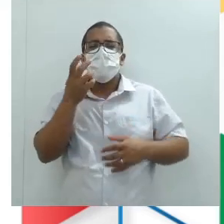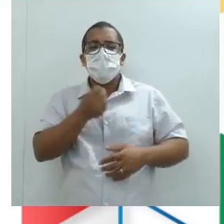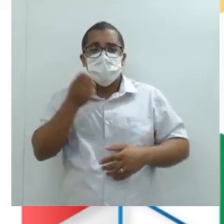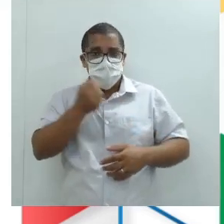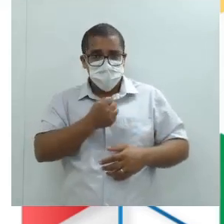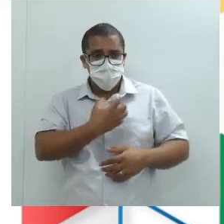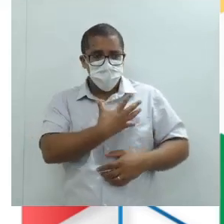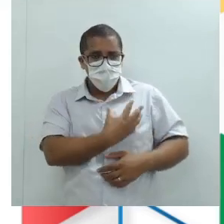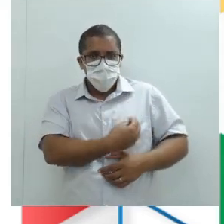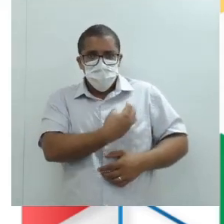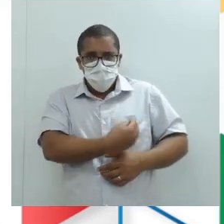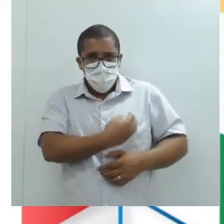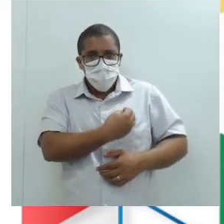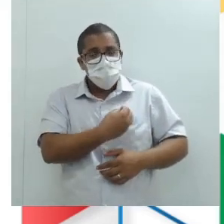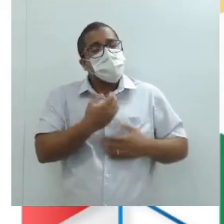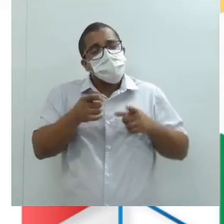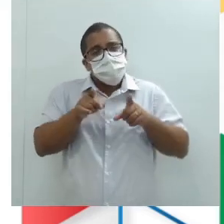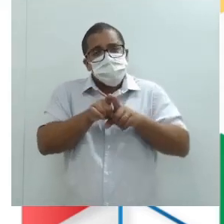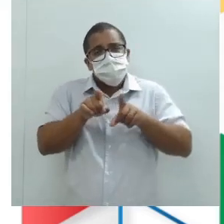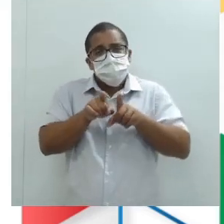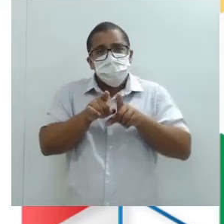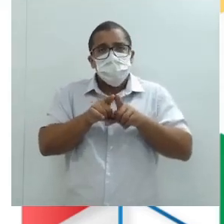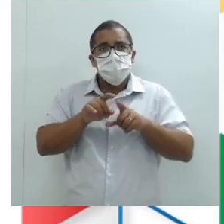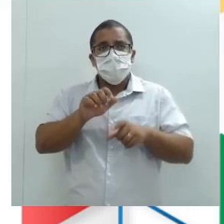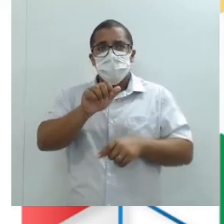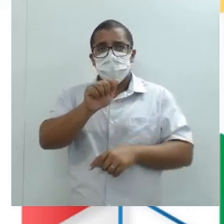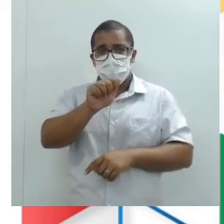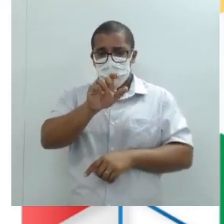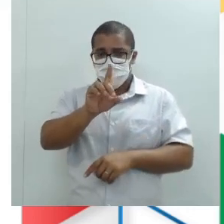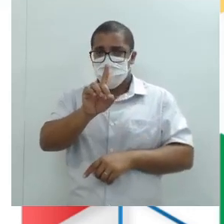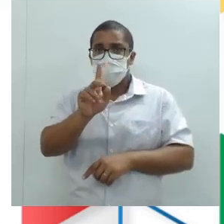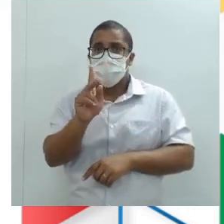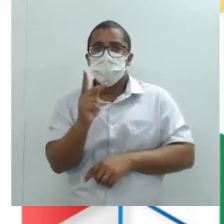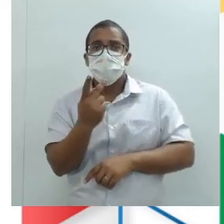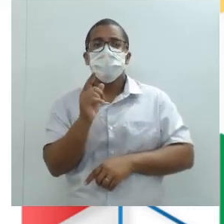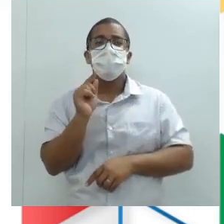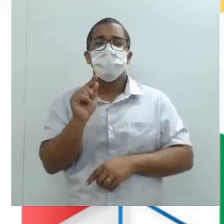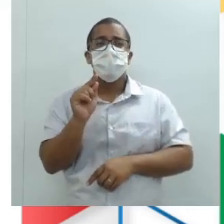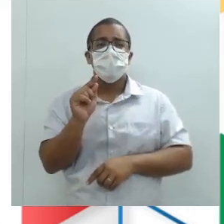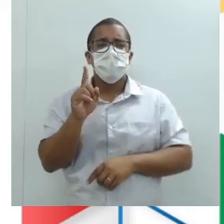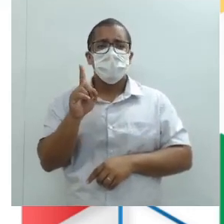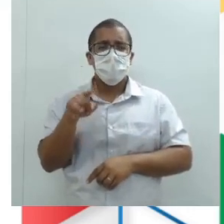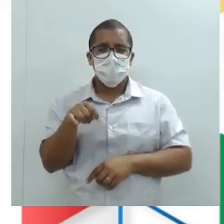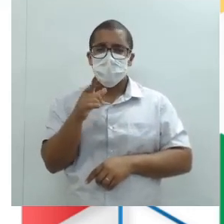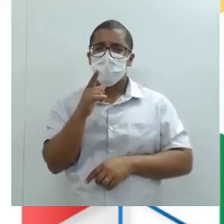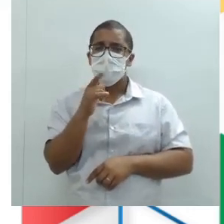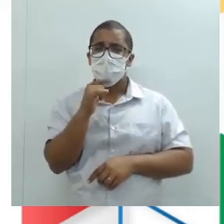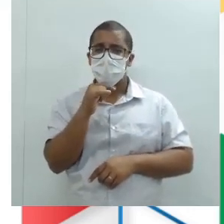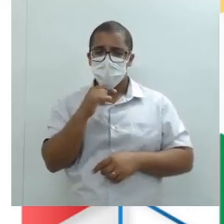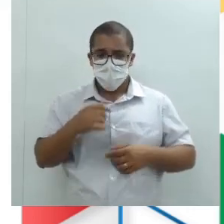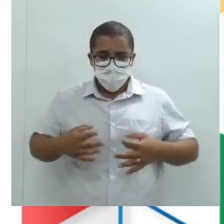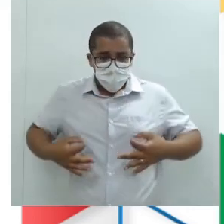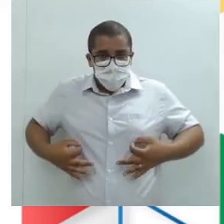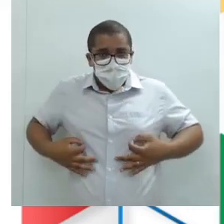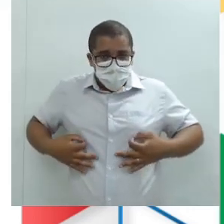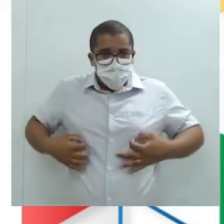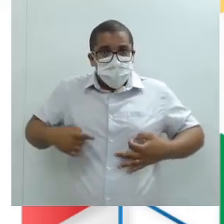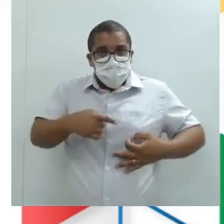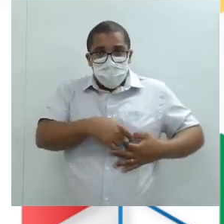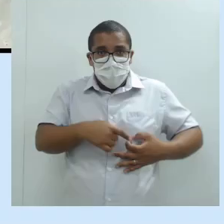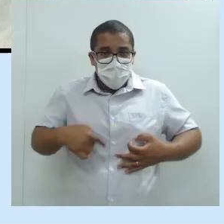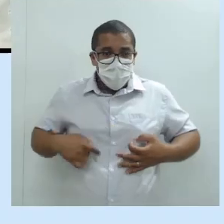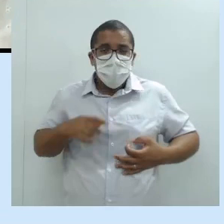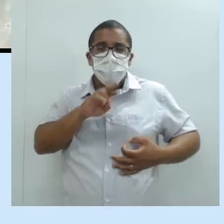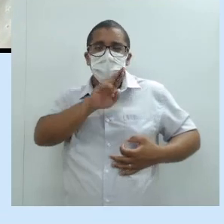e o ADH, que está relacionado com a reabsorção da água nos rins. A ocitocina